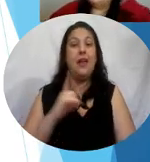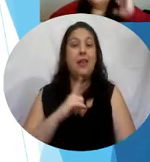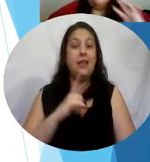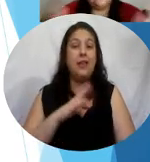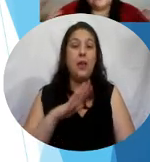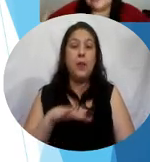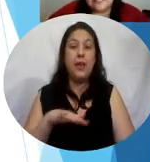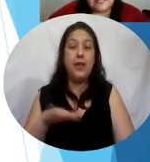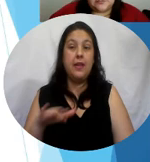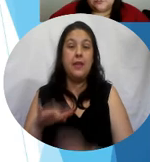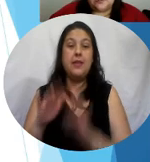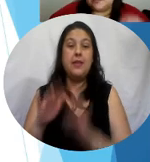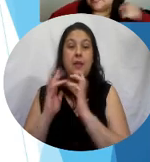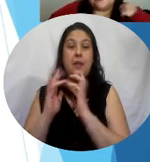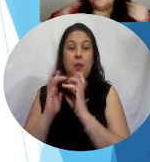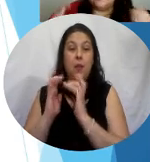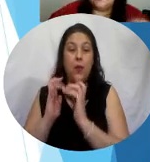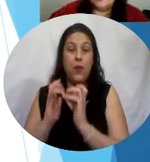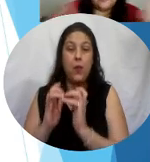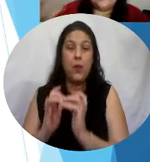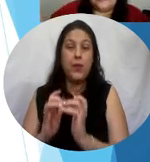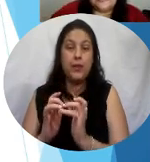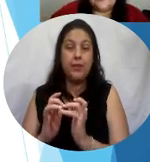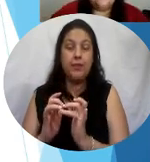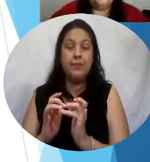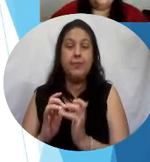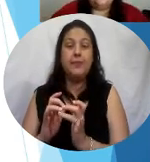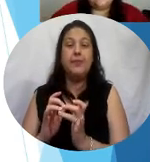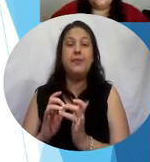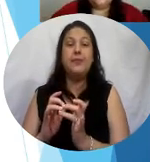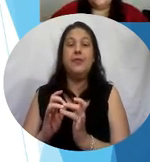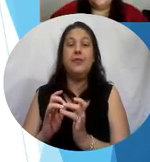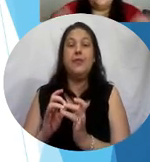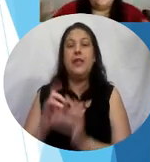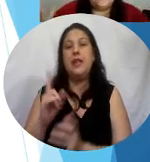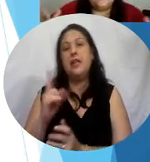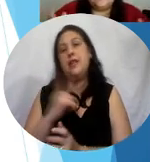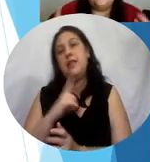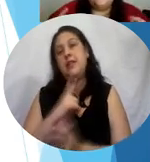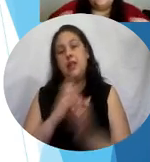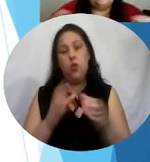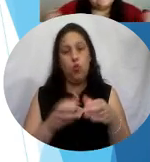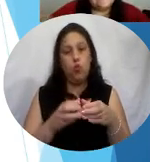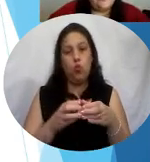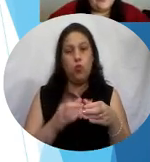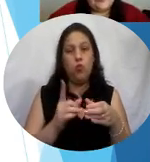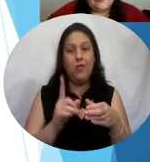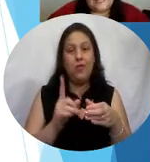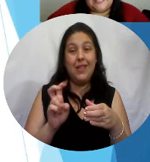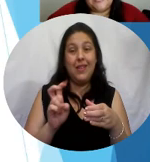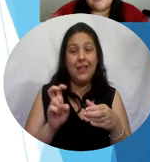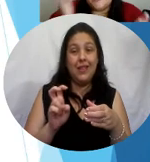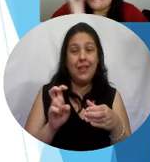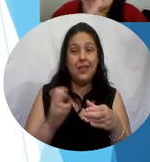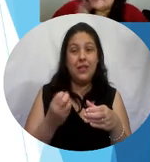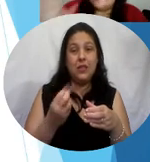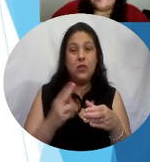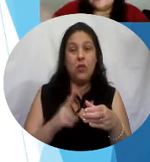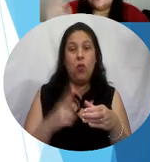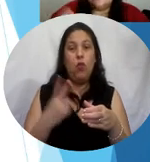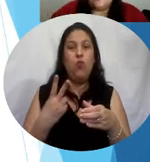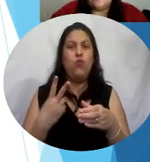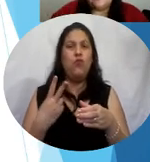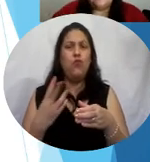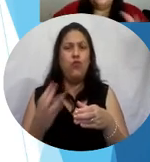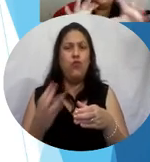por exemplo, uma turma de 15 alunos, né, 15 catequizandos, na verdade, 20, vai ser muito para ele. Eu posso quebrar